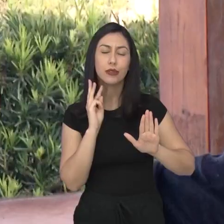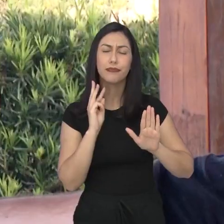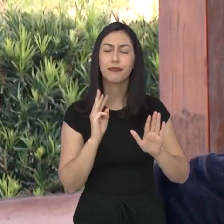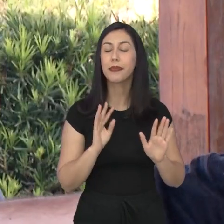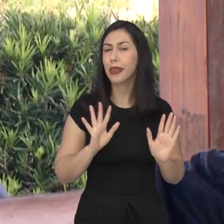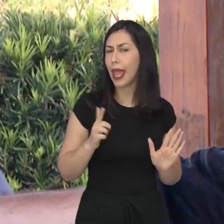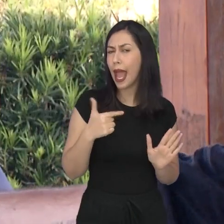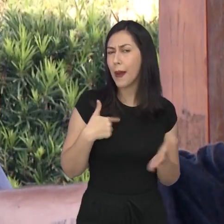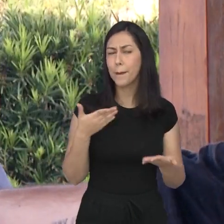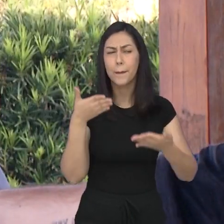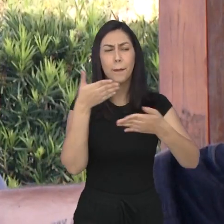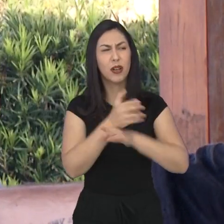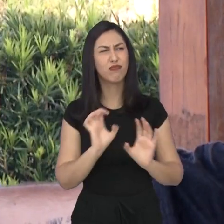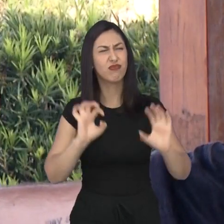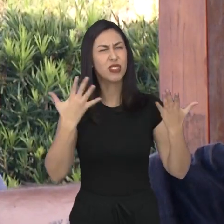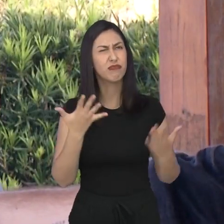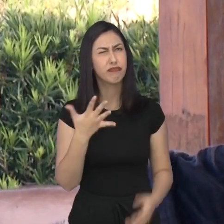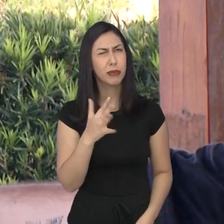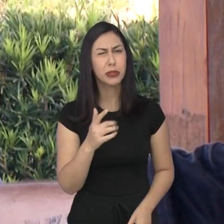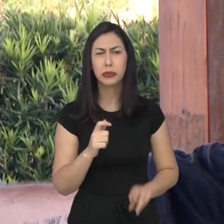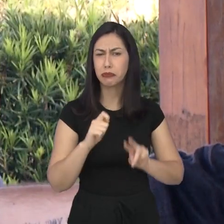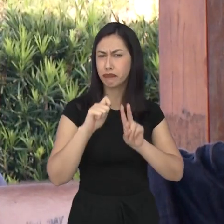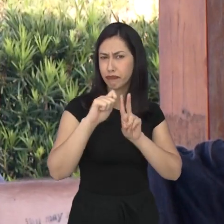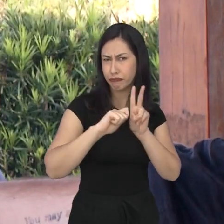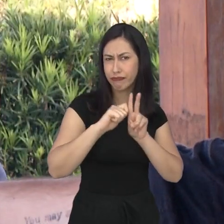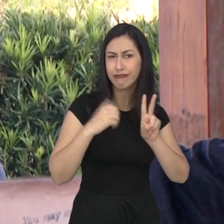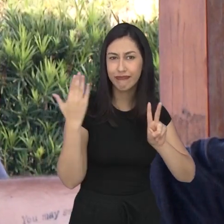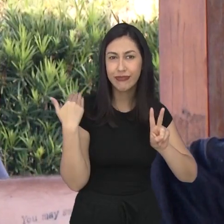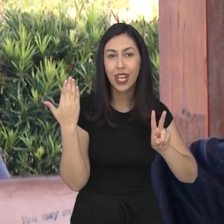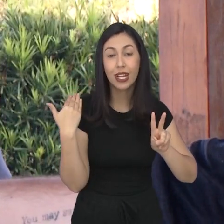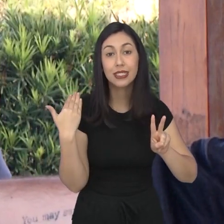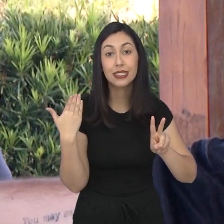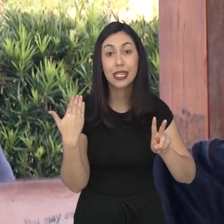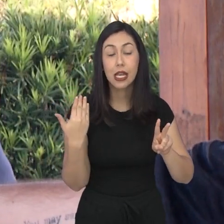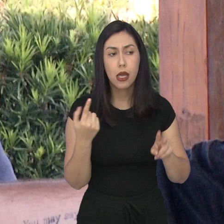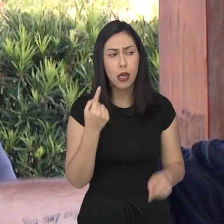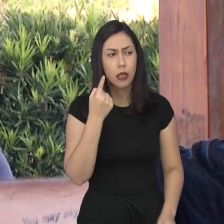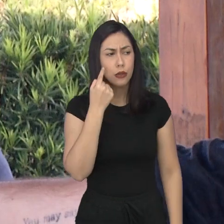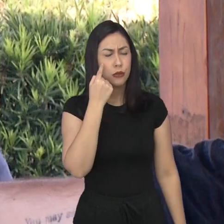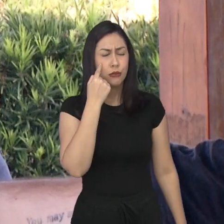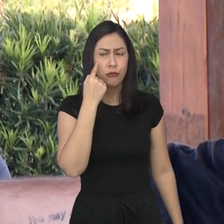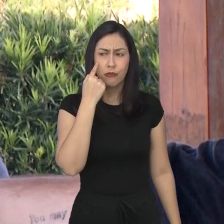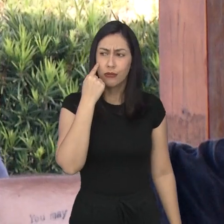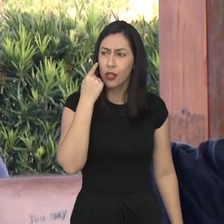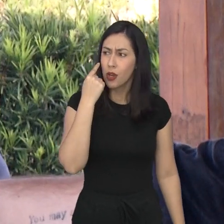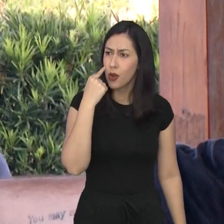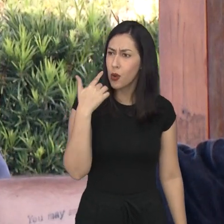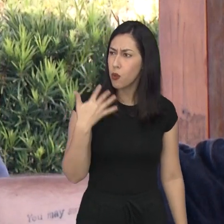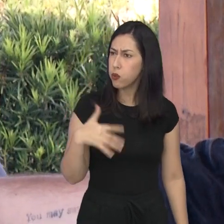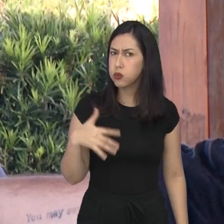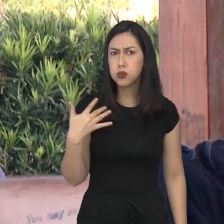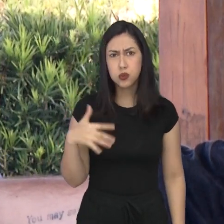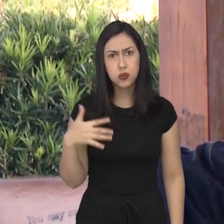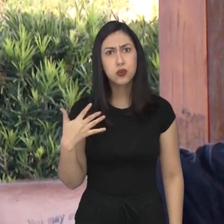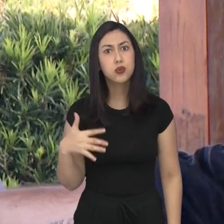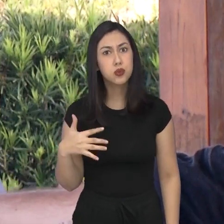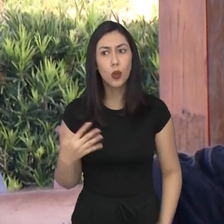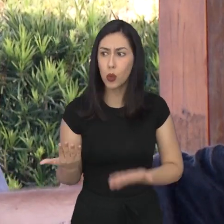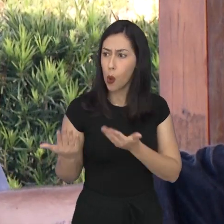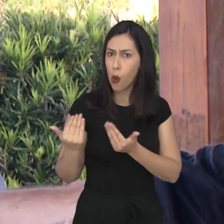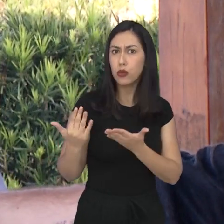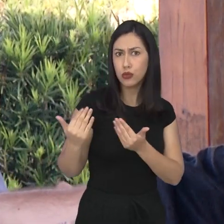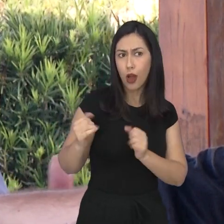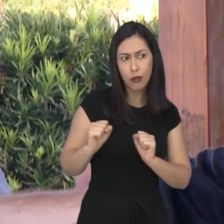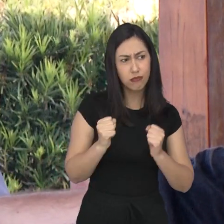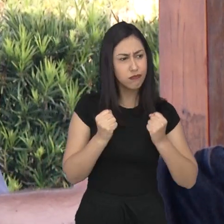Câmara. Eu tive num evento, há uns 2 meses atrás, né, e vi a intensa atividade